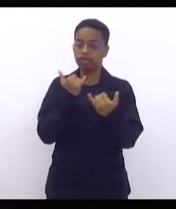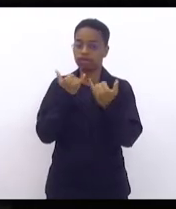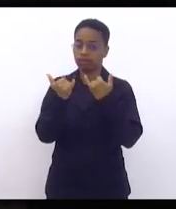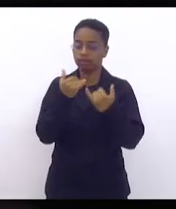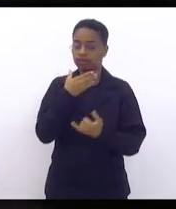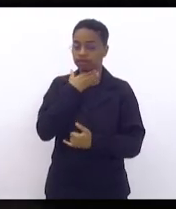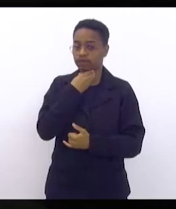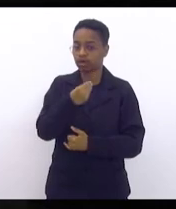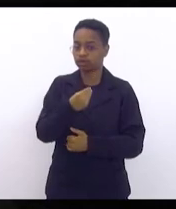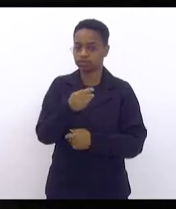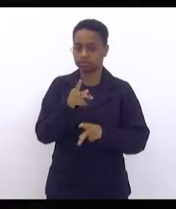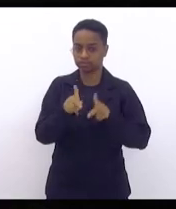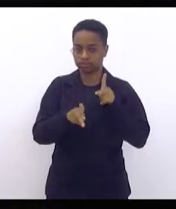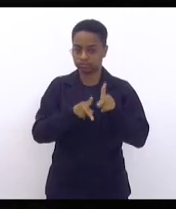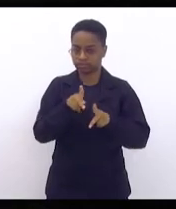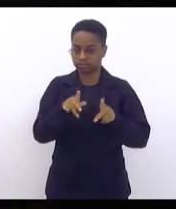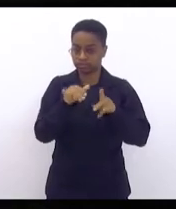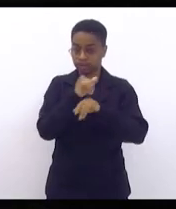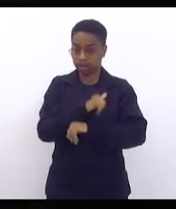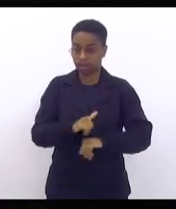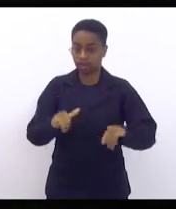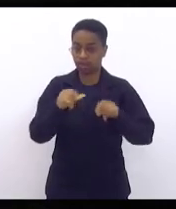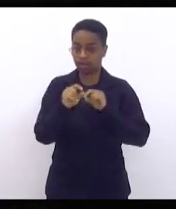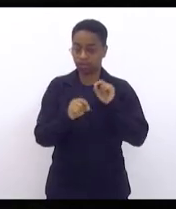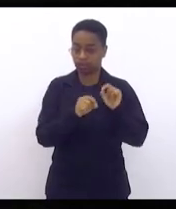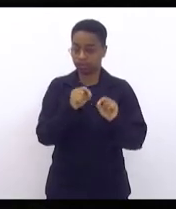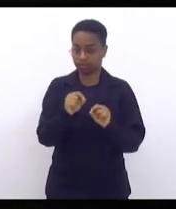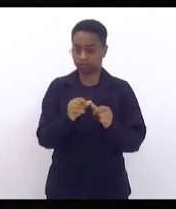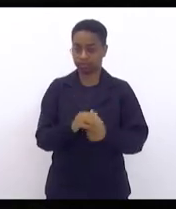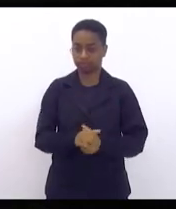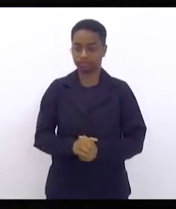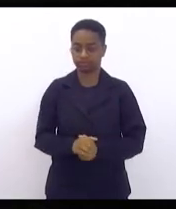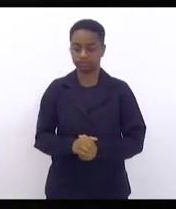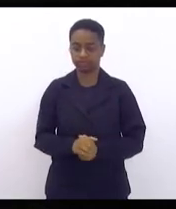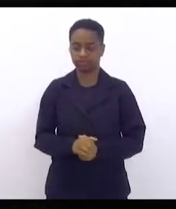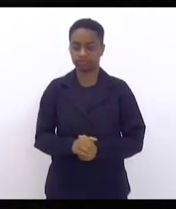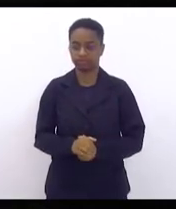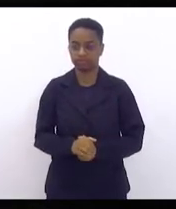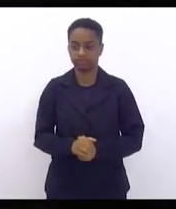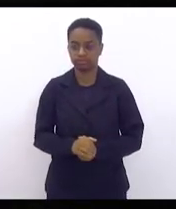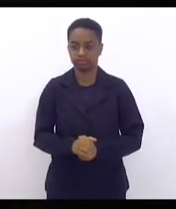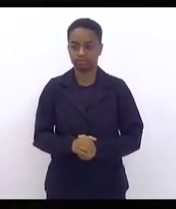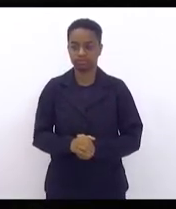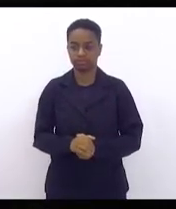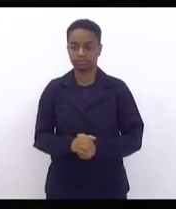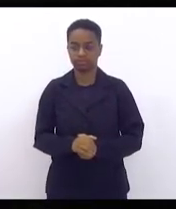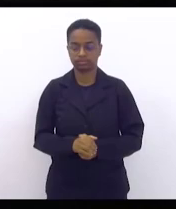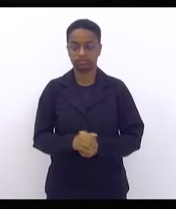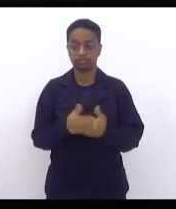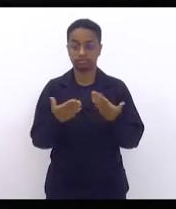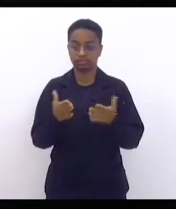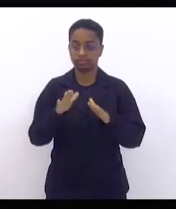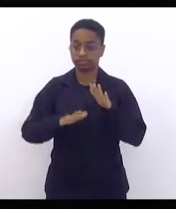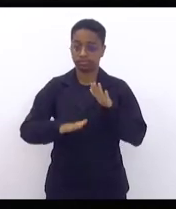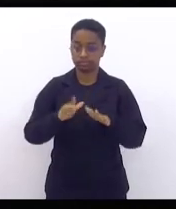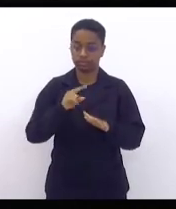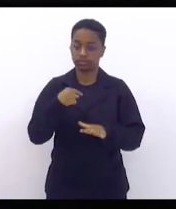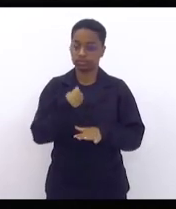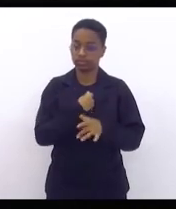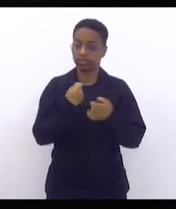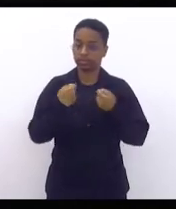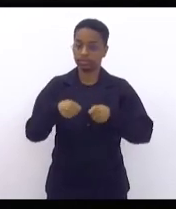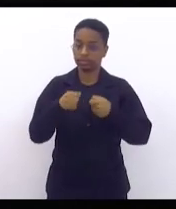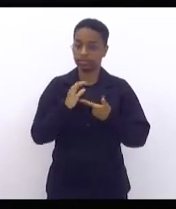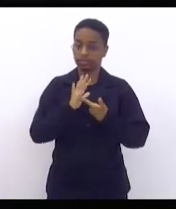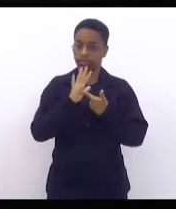a população dizem Deputado Luiz Paulo não é isso muita das vezes a gente tem que trazer